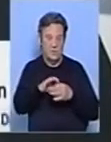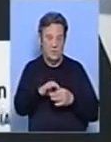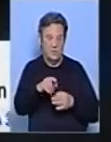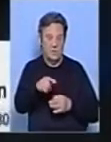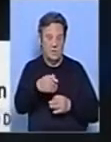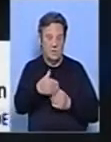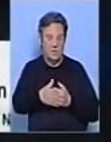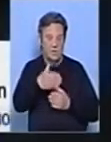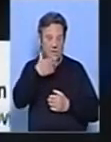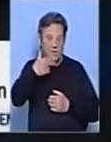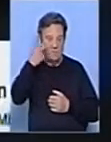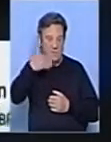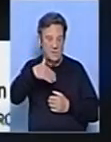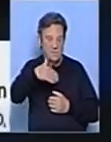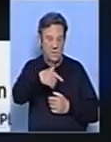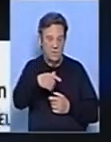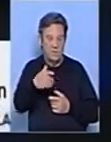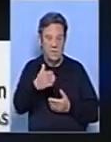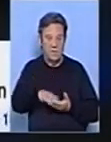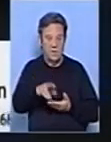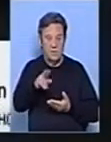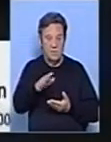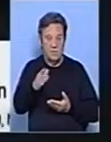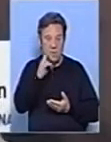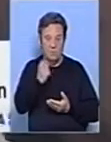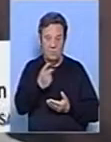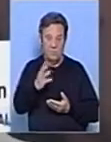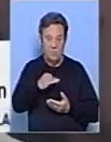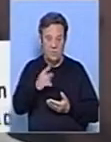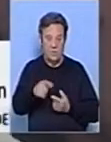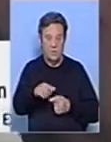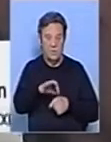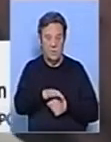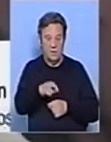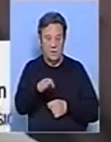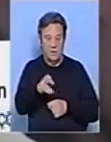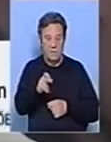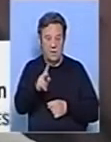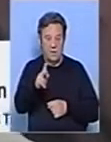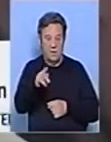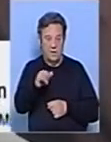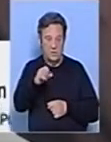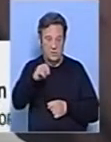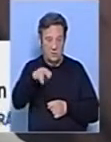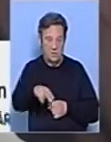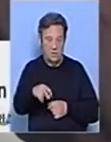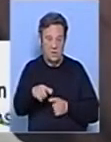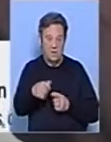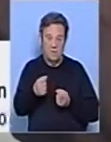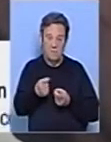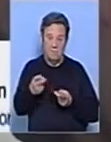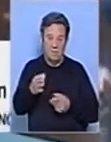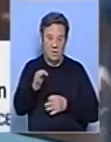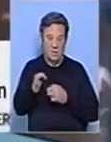ao envelhecimento. Tem por base a segunda que mais prevalece no mundo, a doença de Parkinson. A maioria dos tratamentos que temos